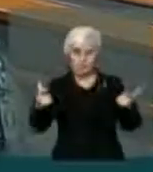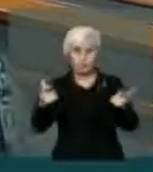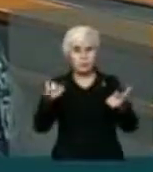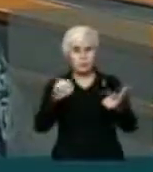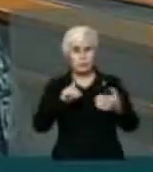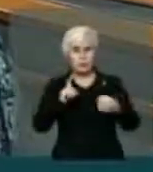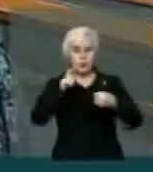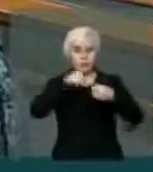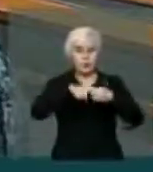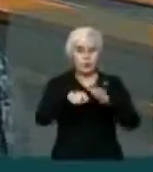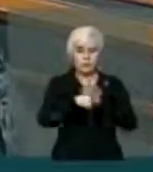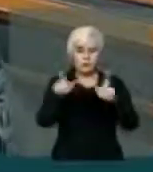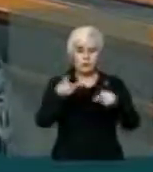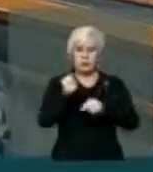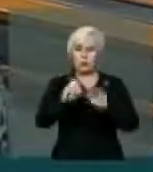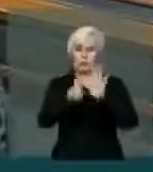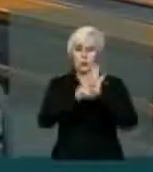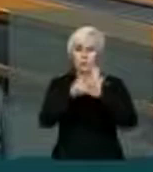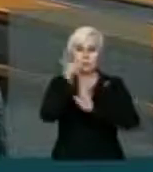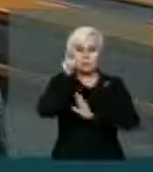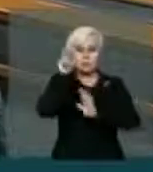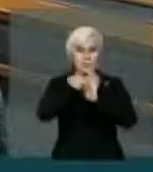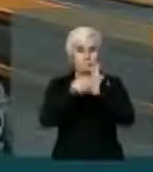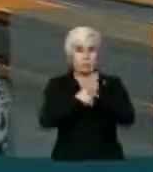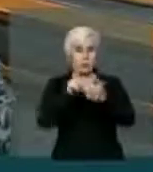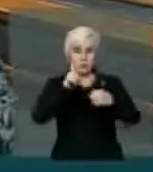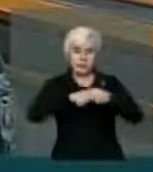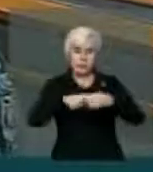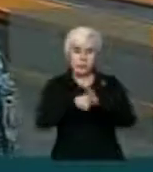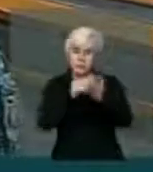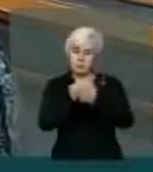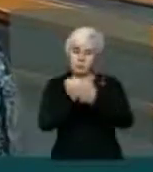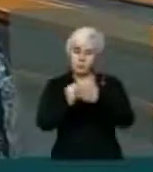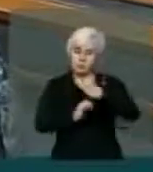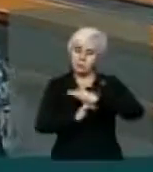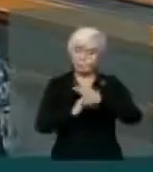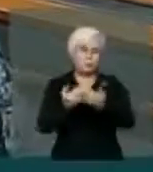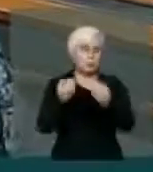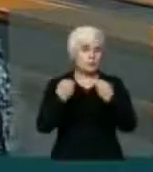são concessionários, ou representam interesses de concessionários. Então, não vamos